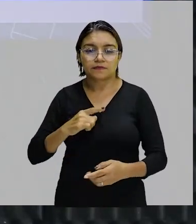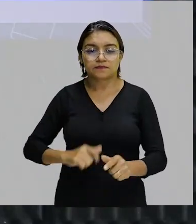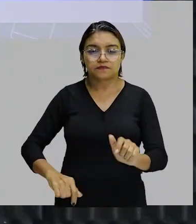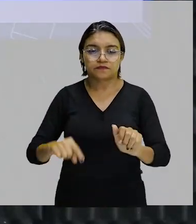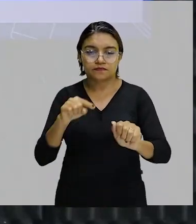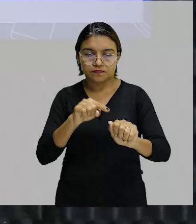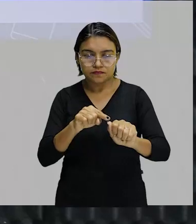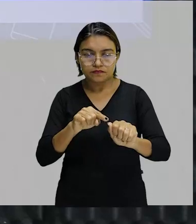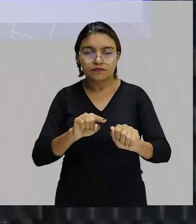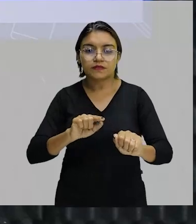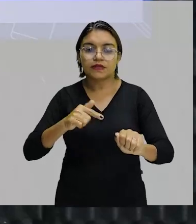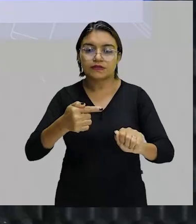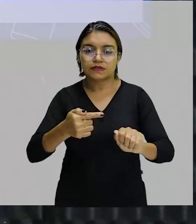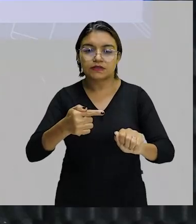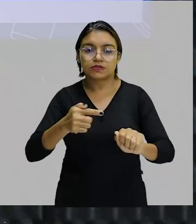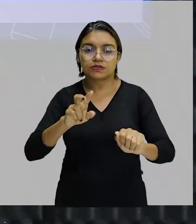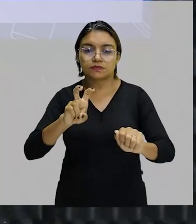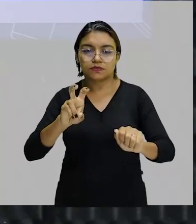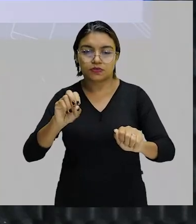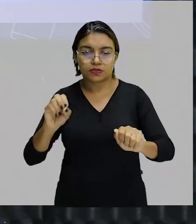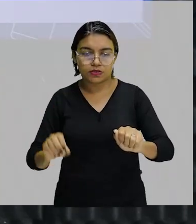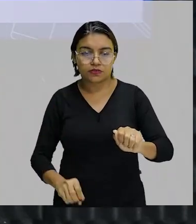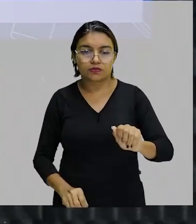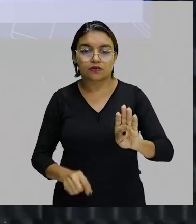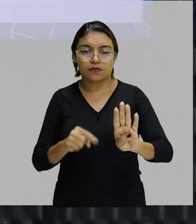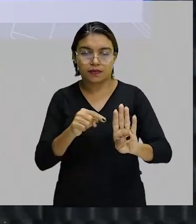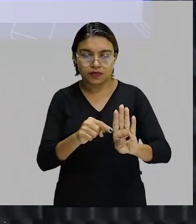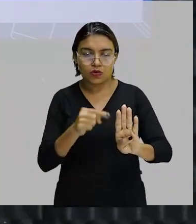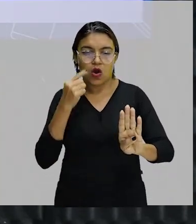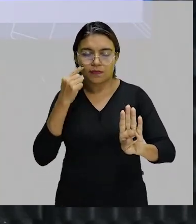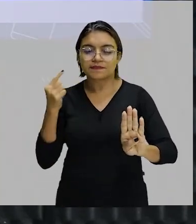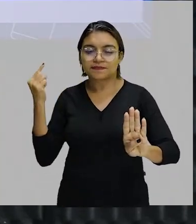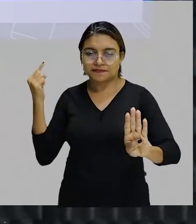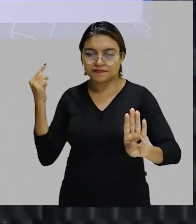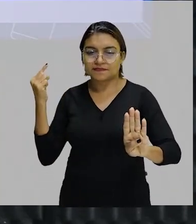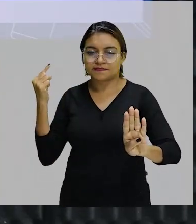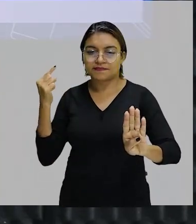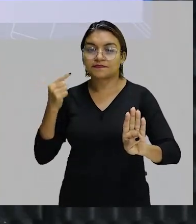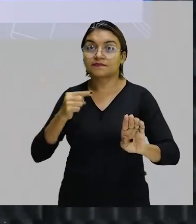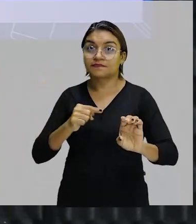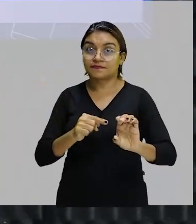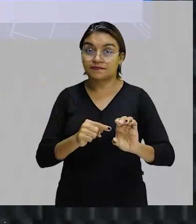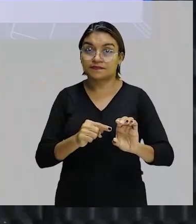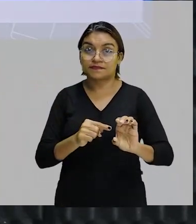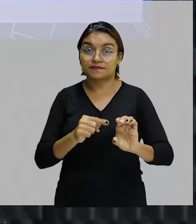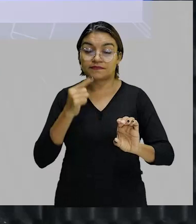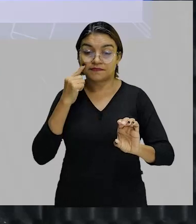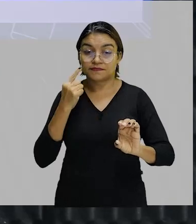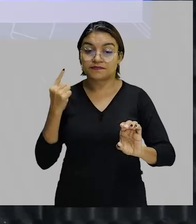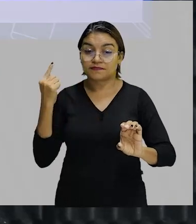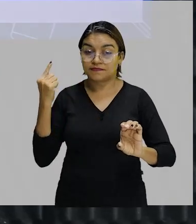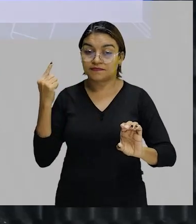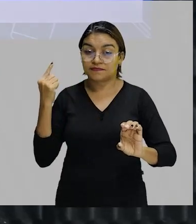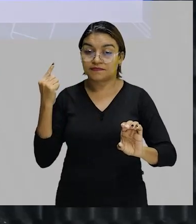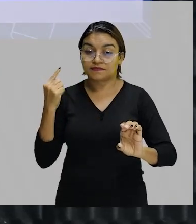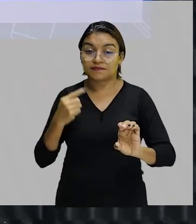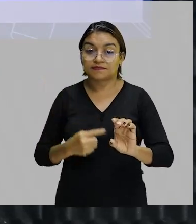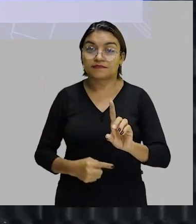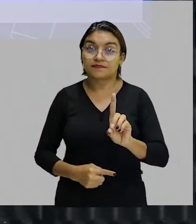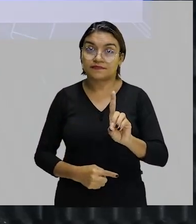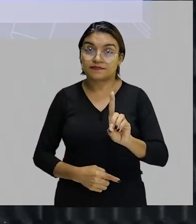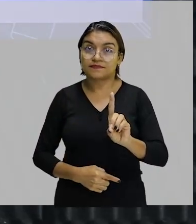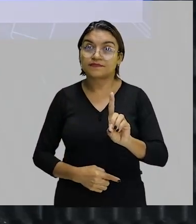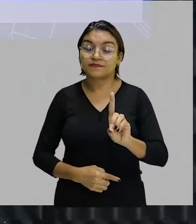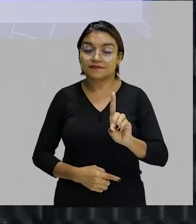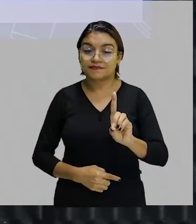A, R$ 7.500. Na letra B, R$ 8.500. Na letra C, R$ 8.550. Na letra